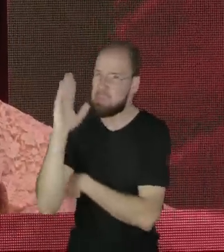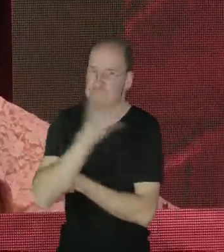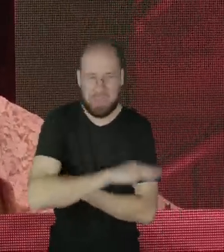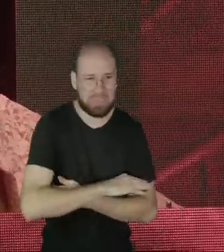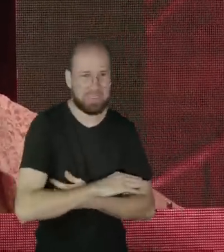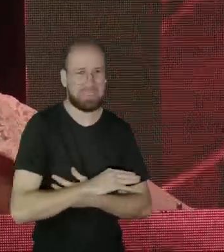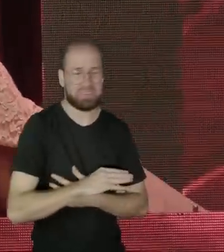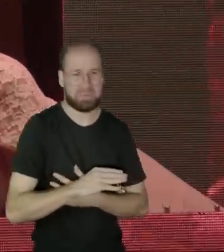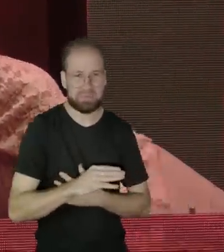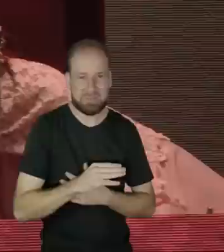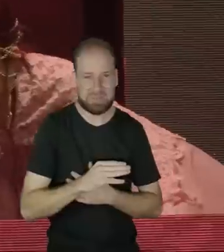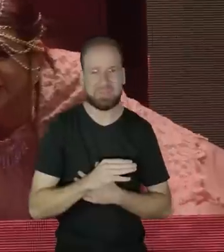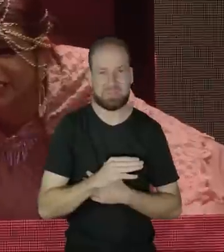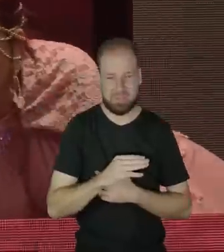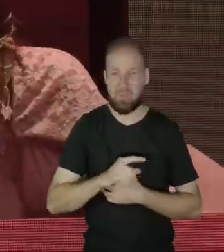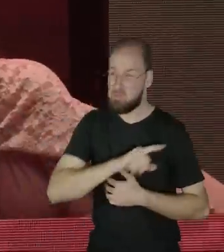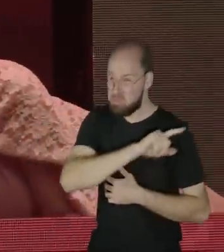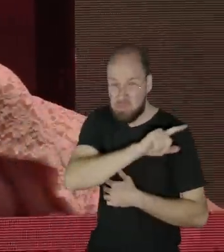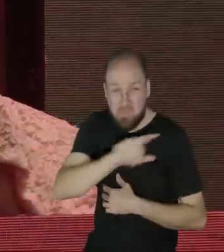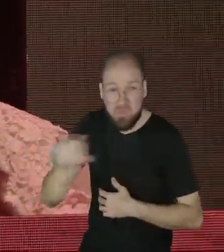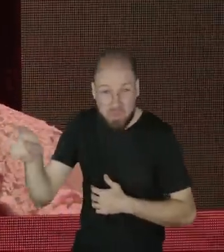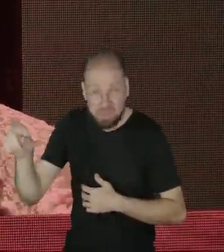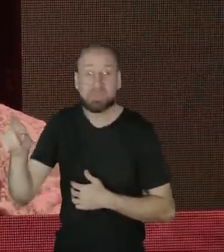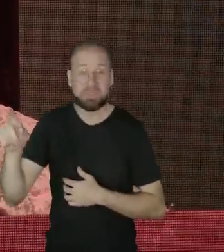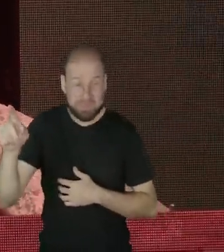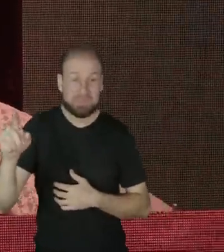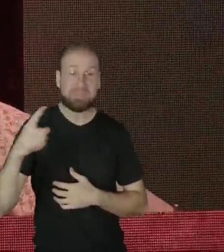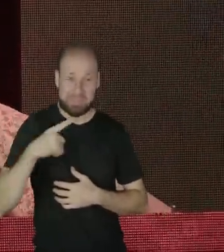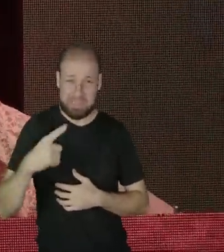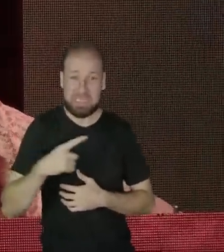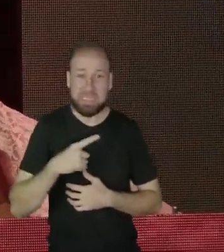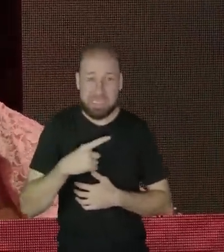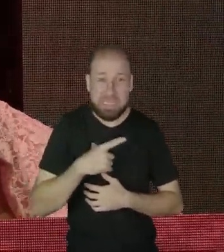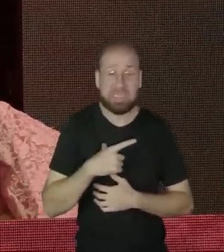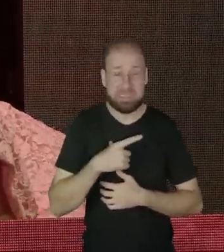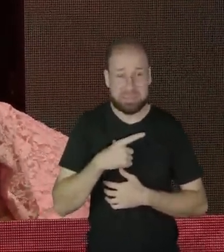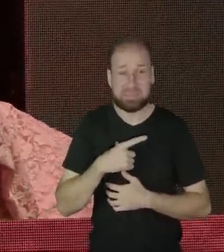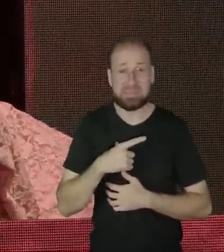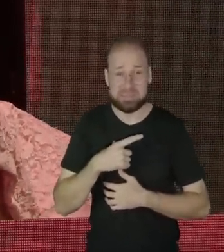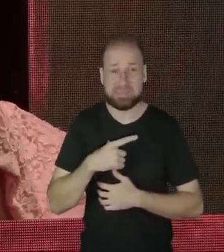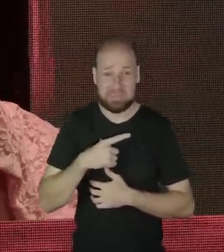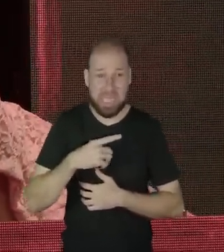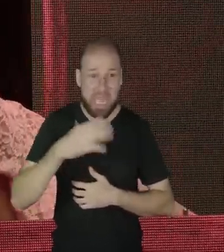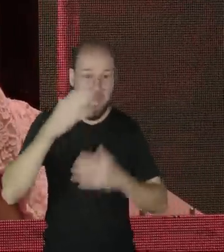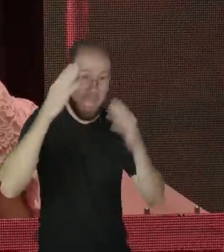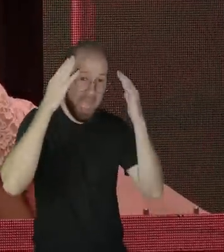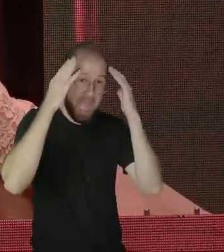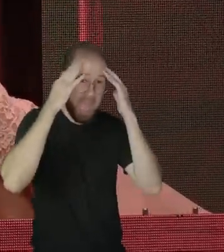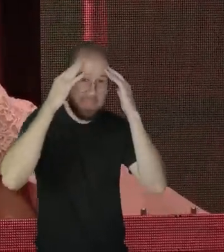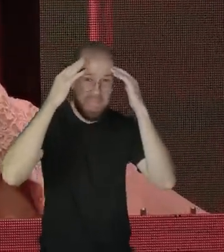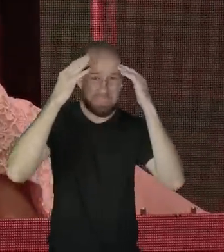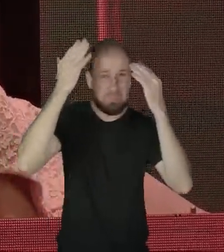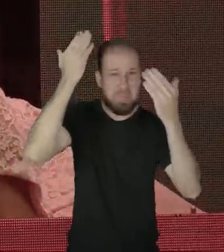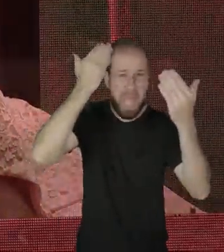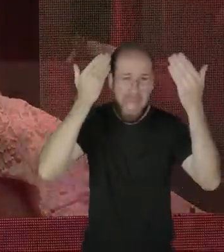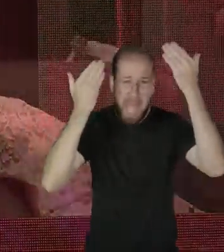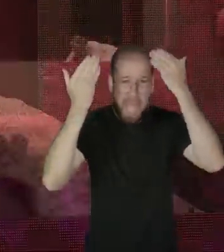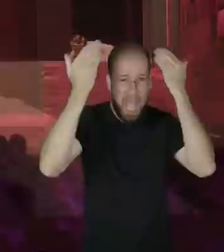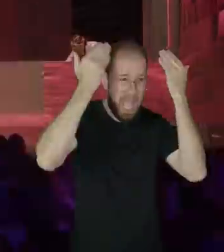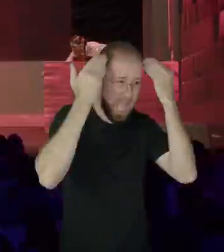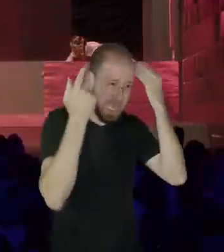vós, vós que trapaçastes a cabeça do meu